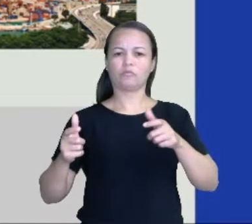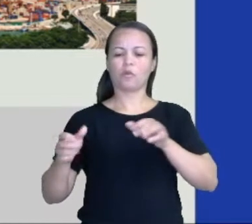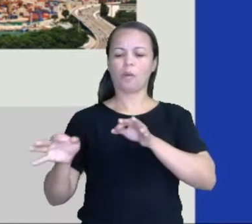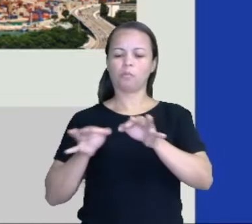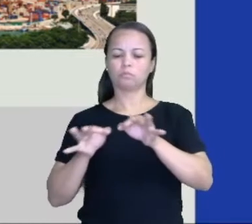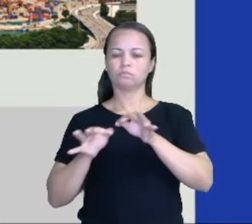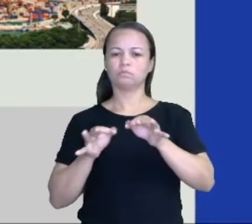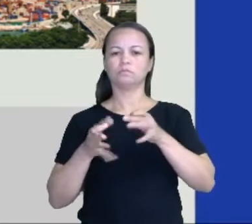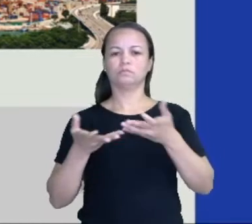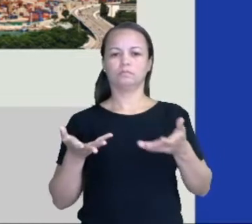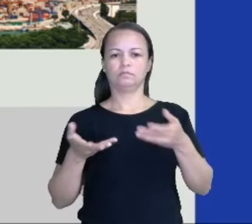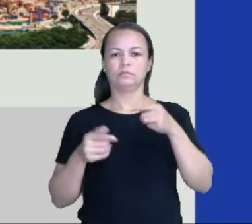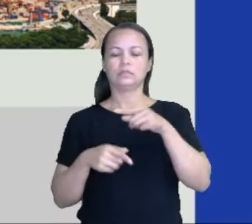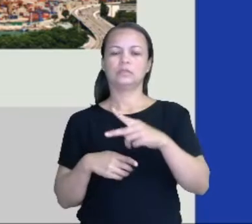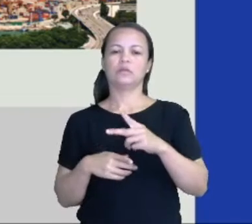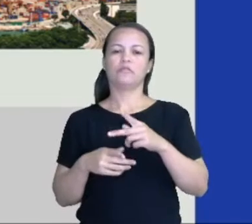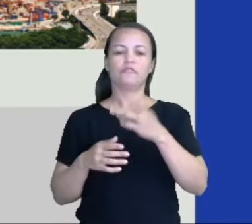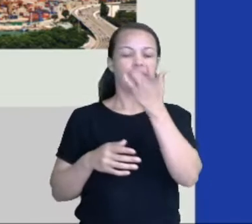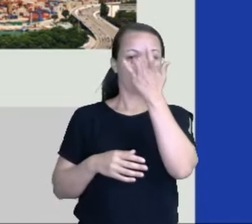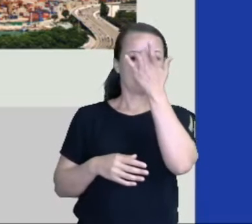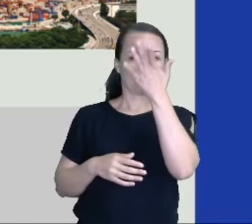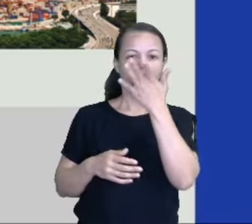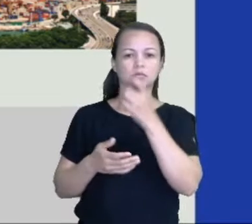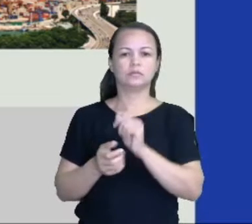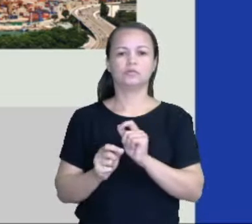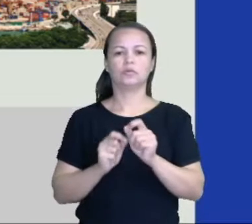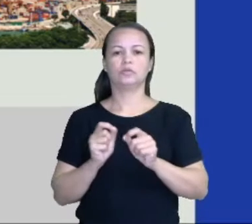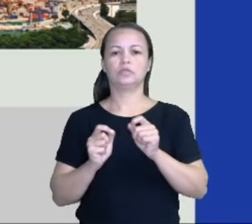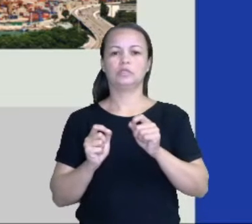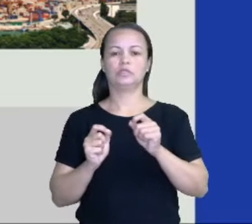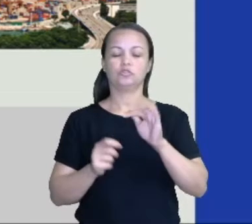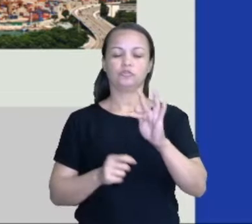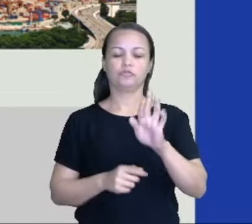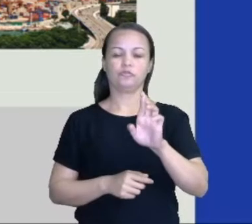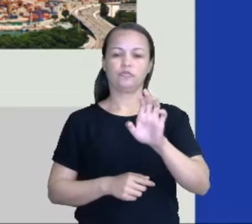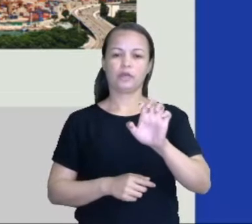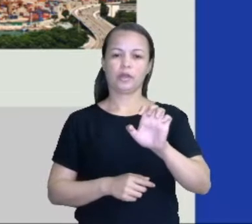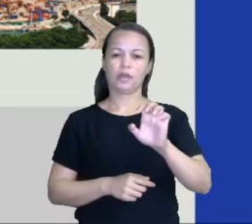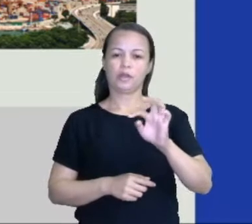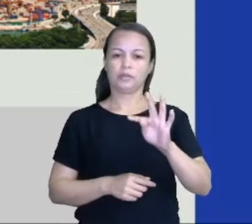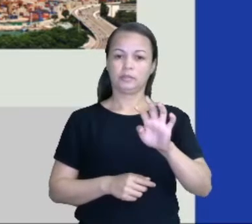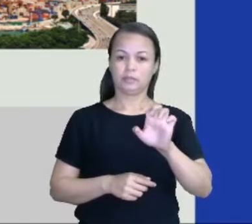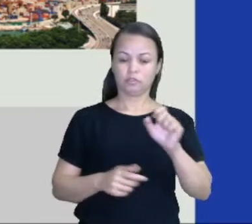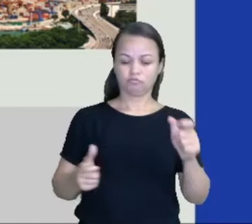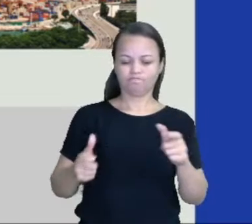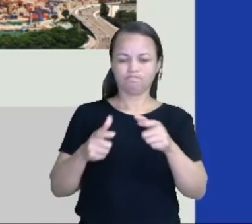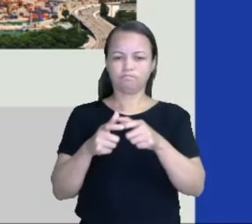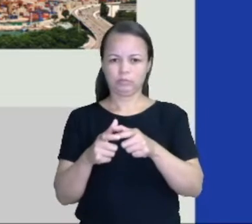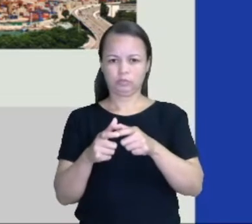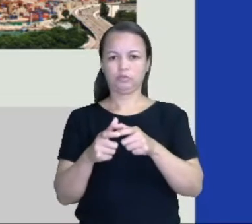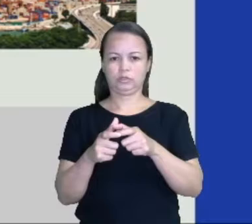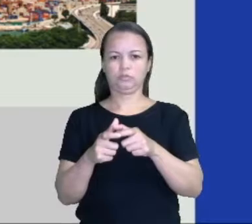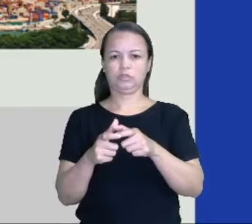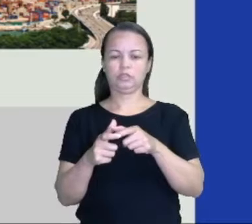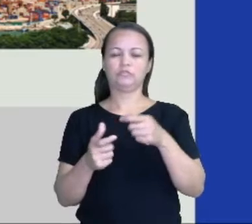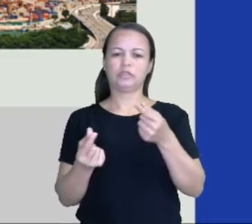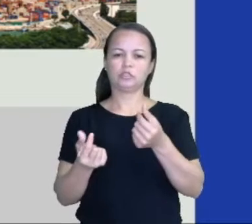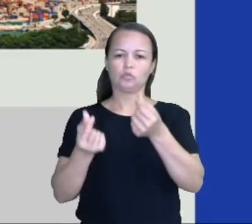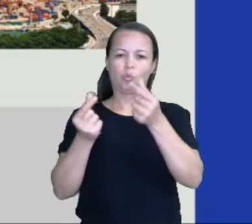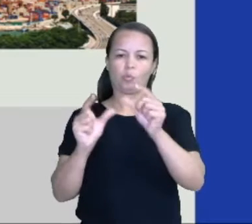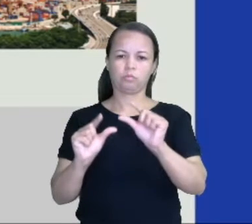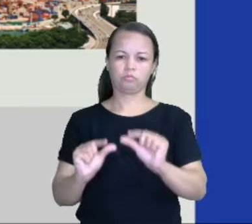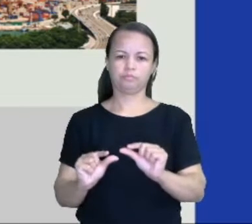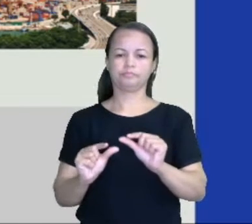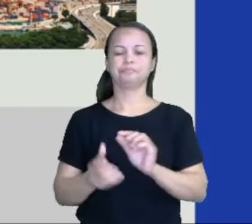padronizada, e isso facilitou com que os fretes fossem diminuídos e você tivesse menos custos. Também o